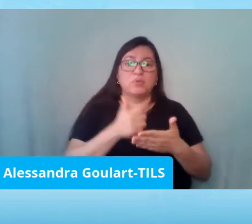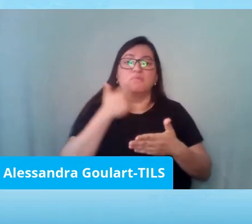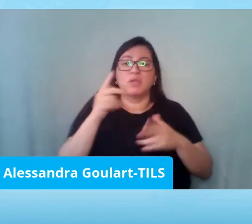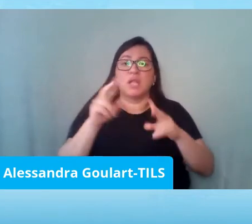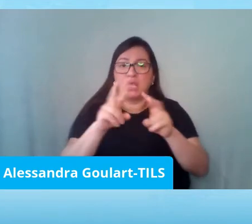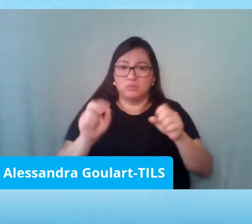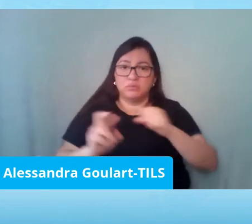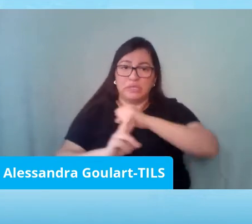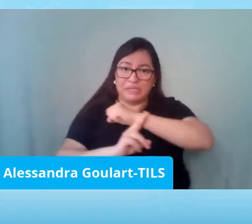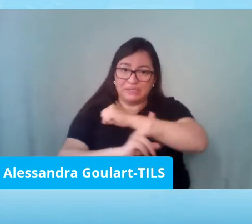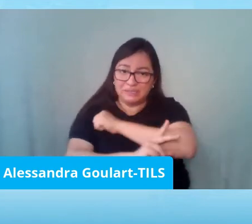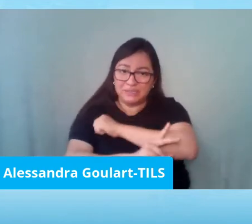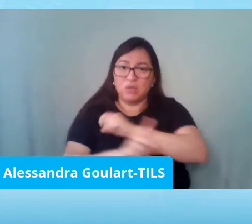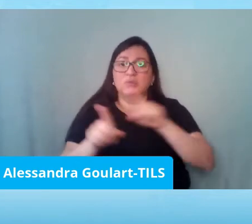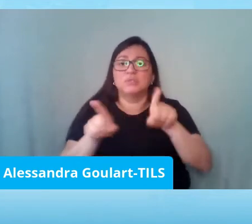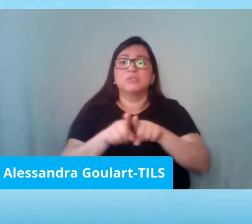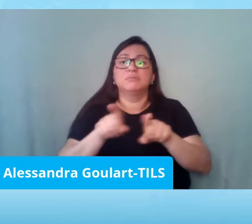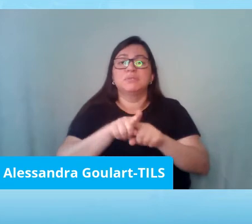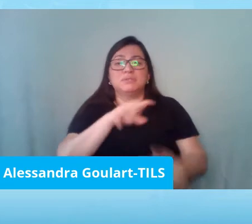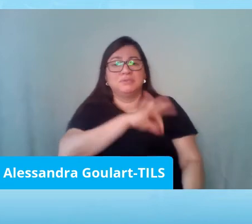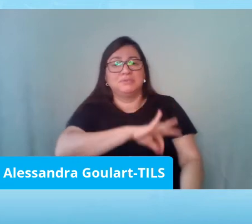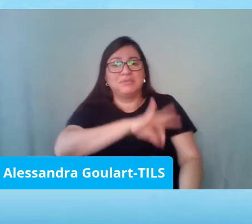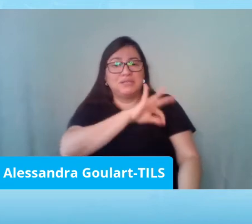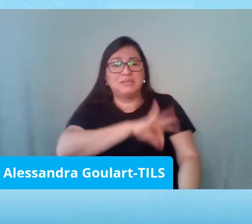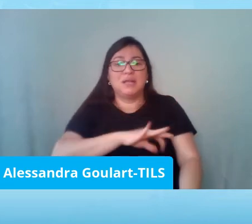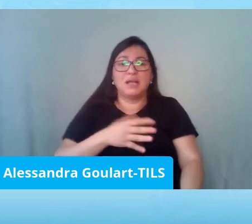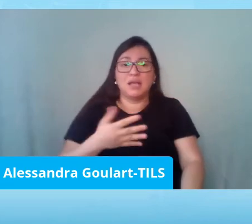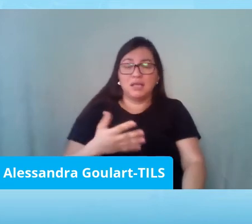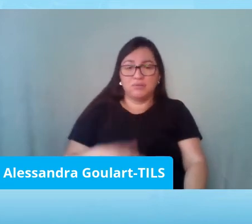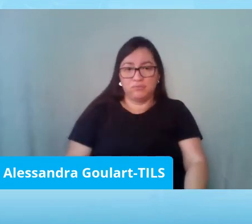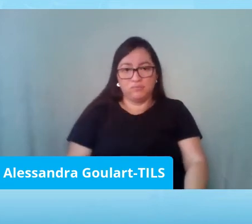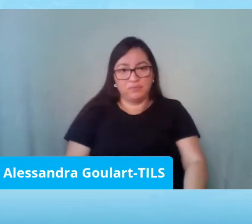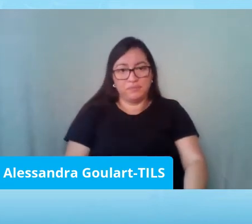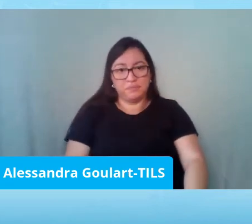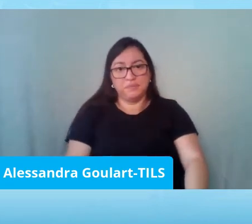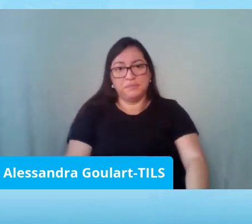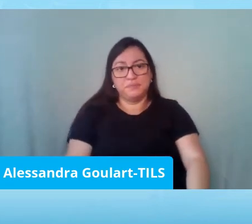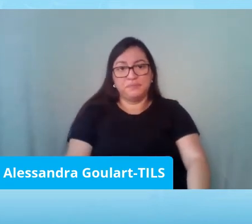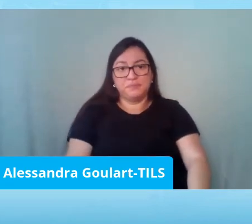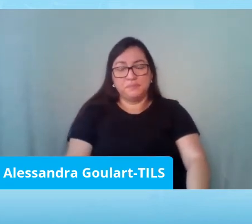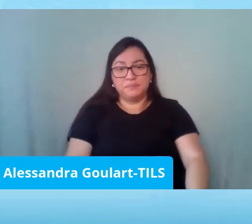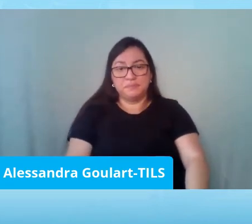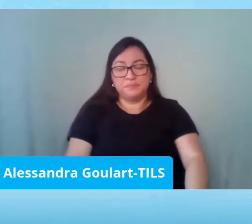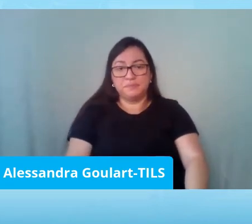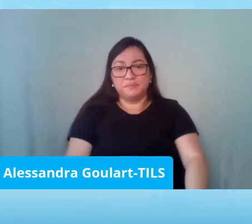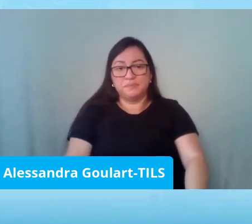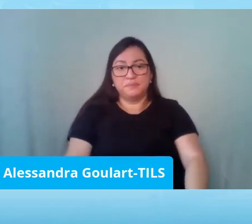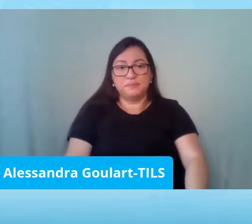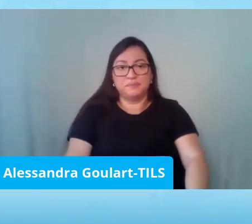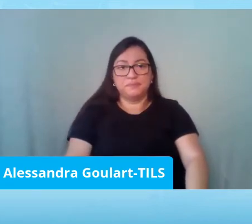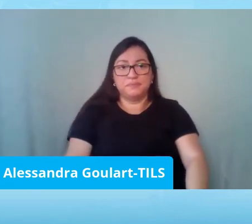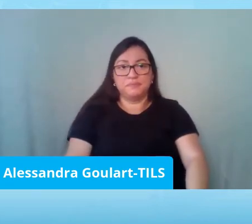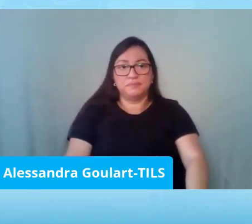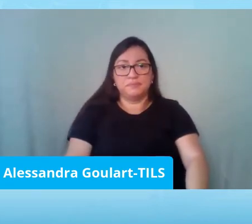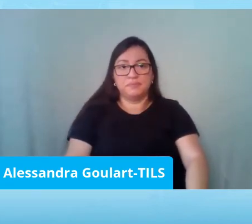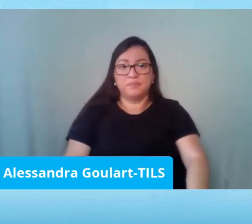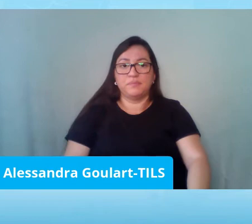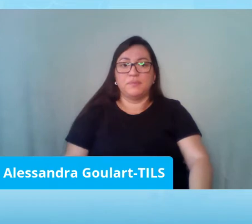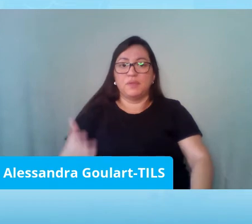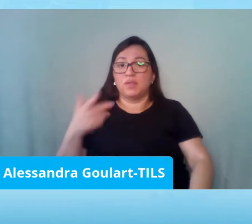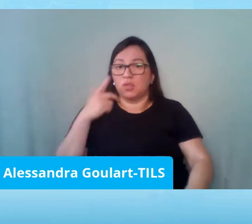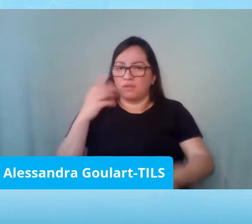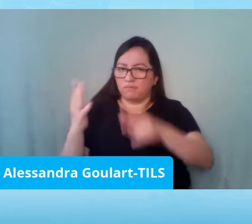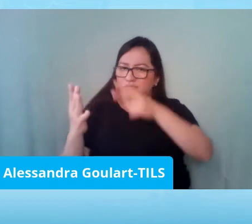contexto econômico, né? Eu vi uma fala bem importante de uma deputada, não vou citar